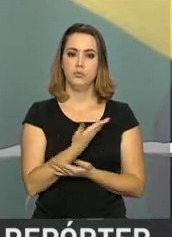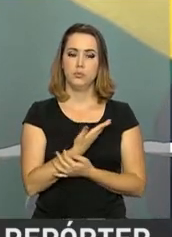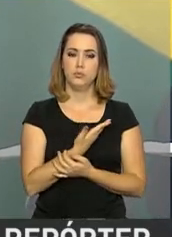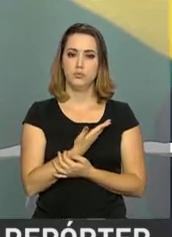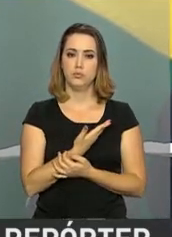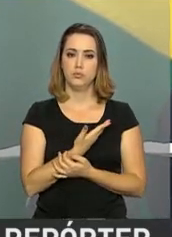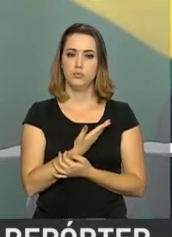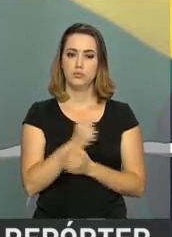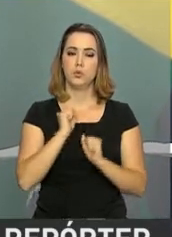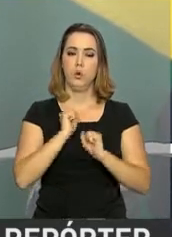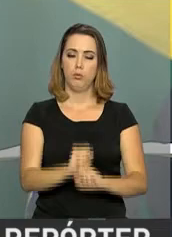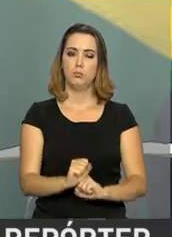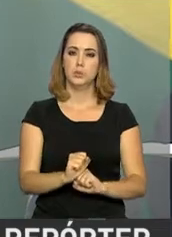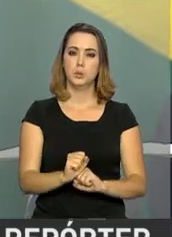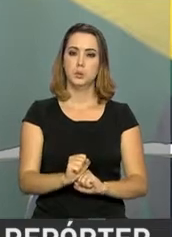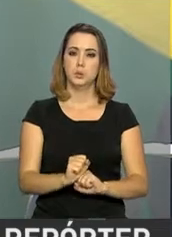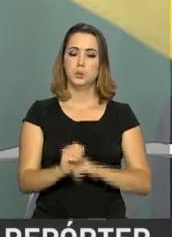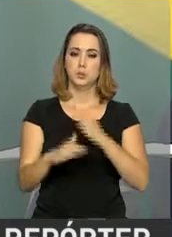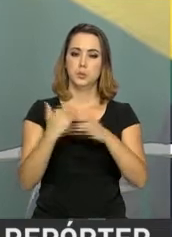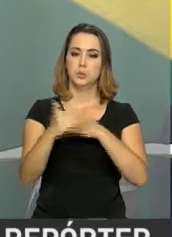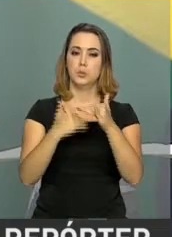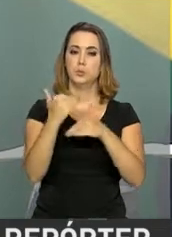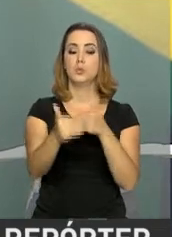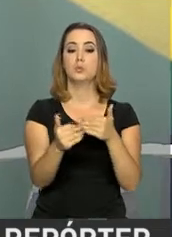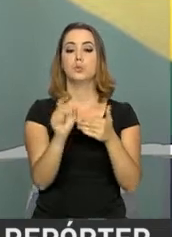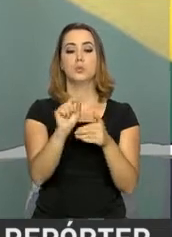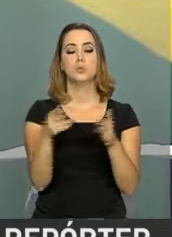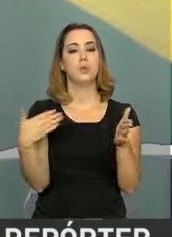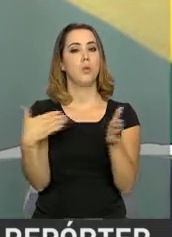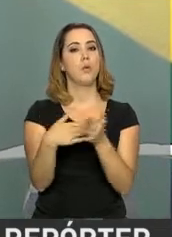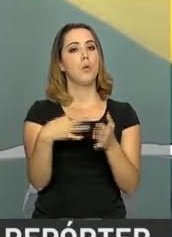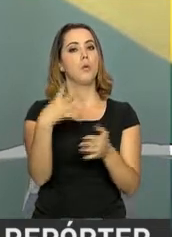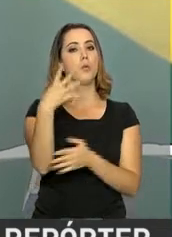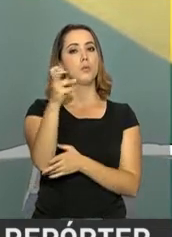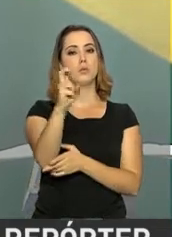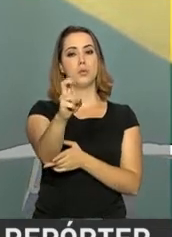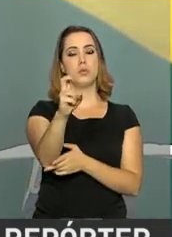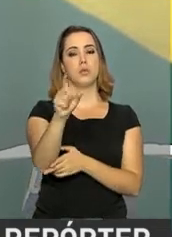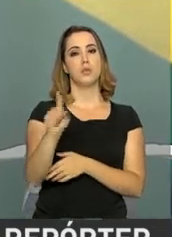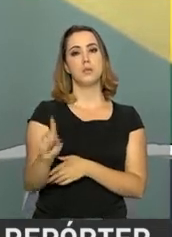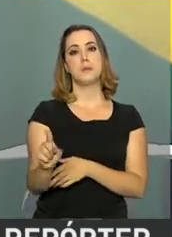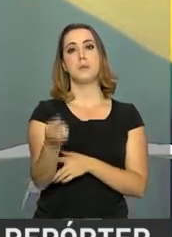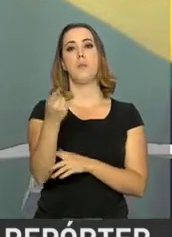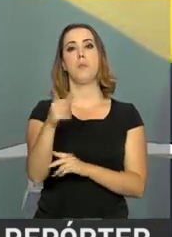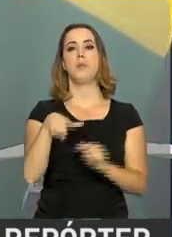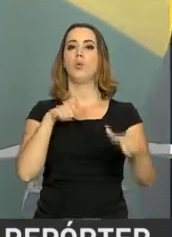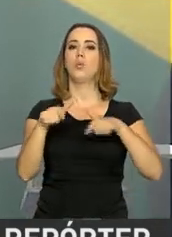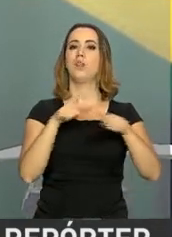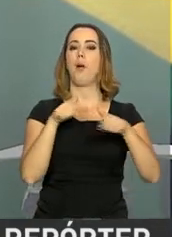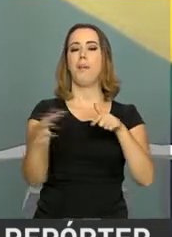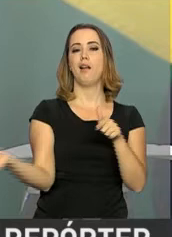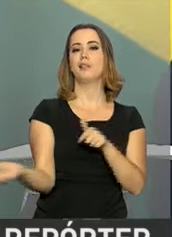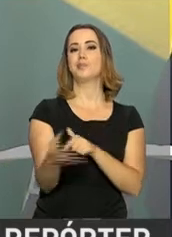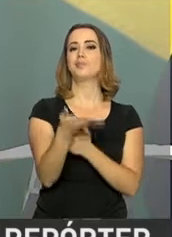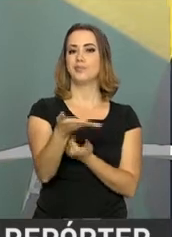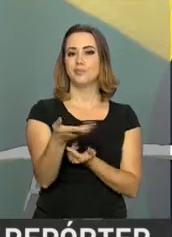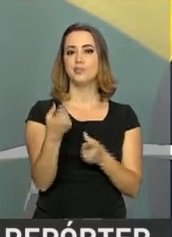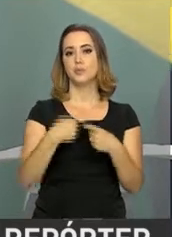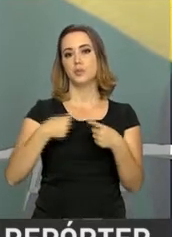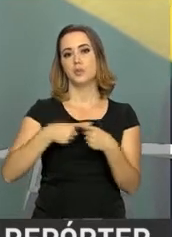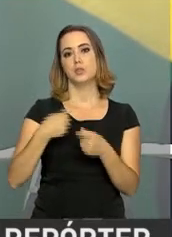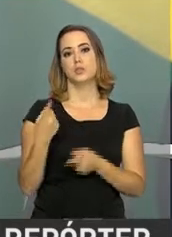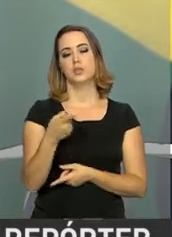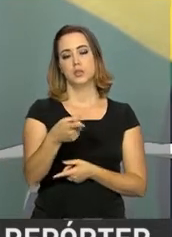muito rápida não pode gerar até 45 mil empregos portanto esta tese de